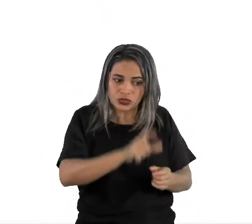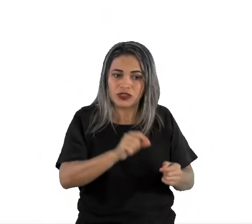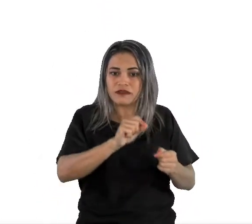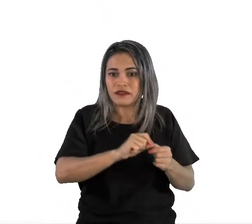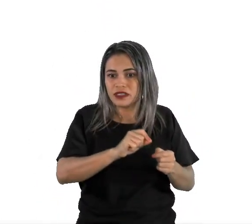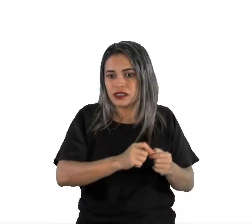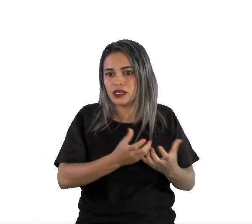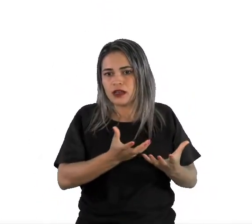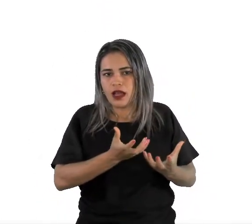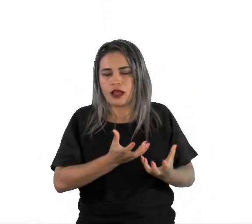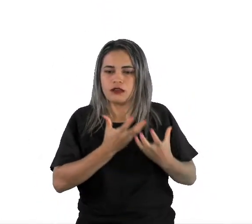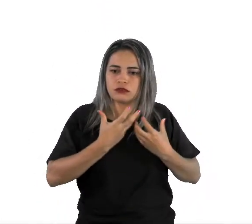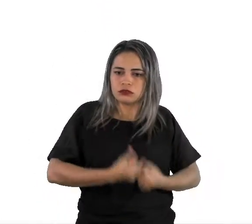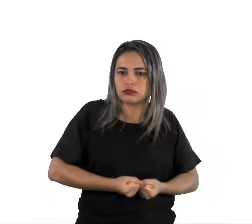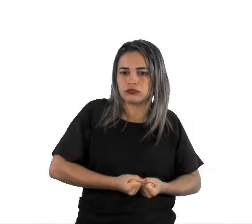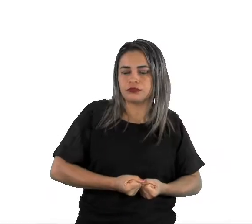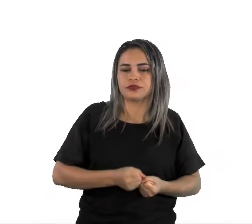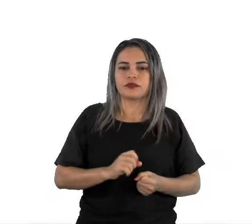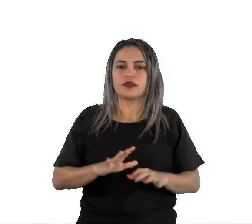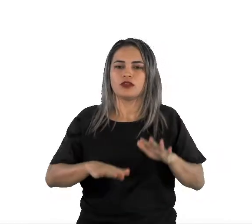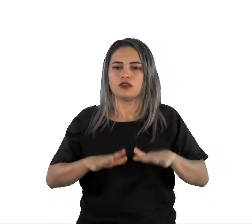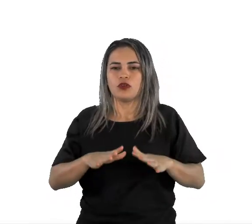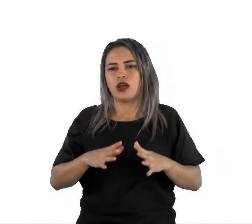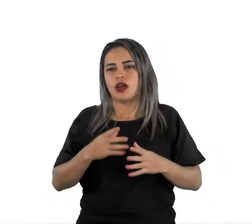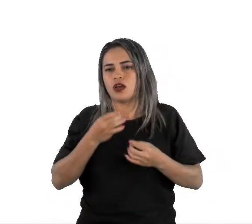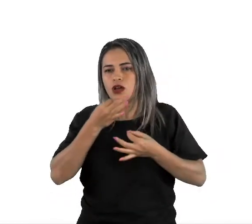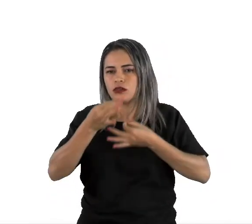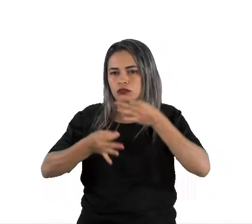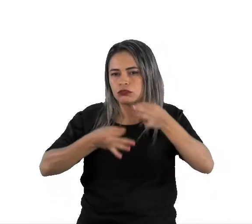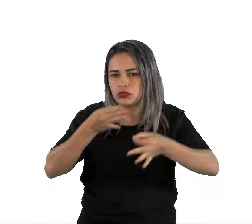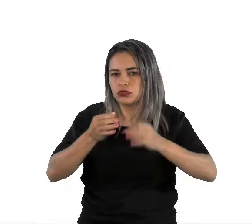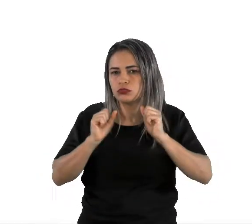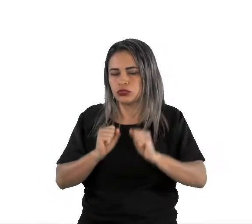Embora o argumento possa mudar dependendo de quem está